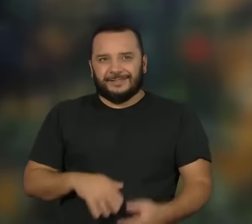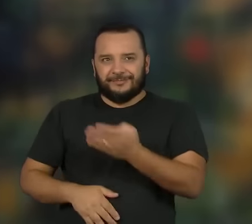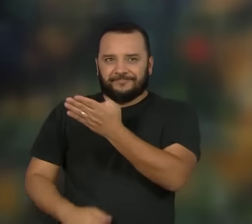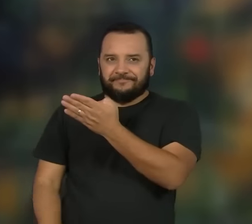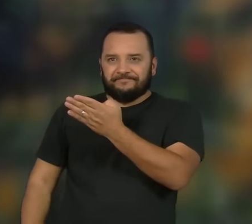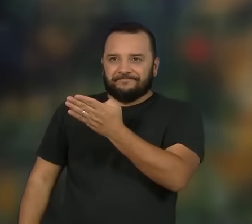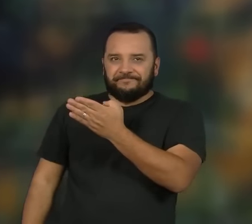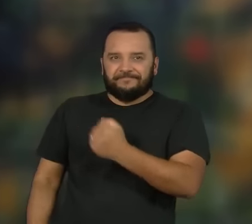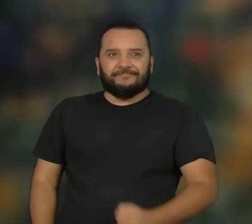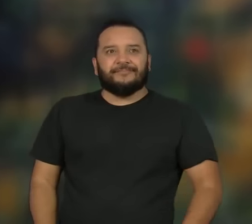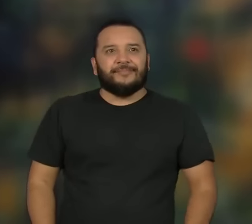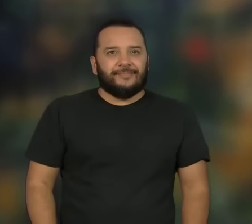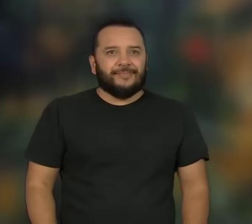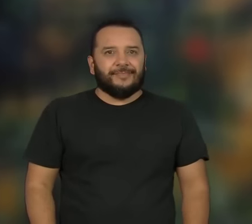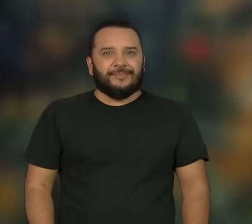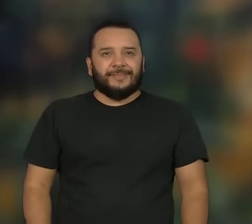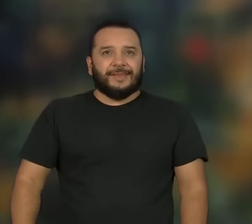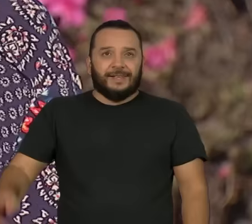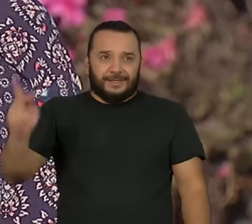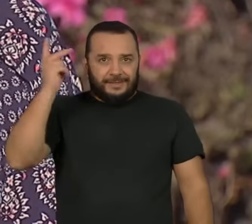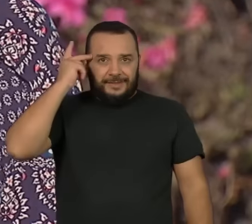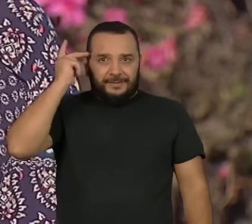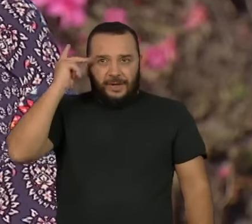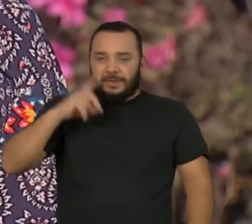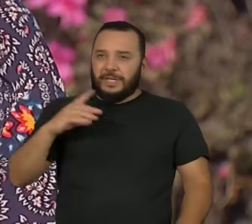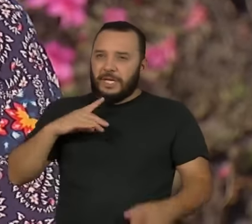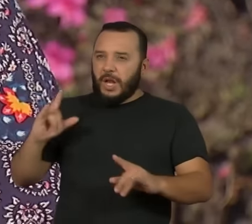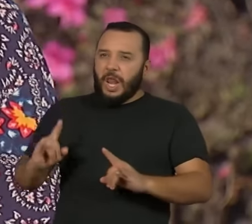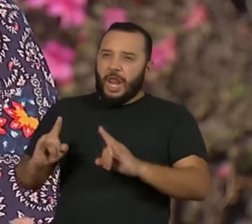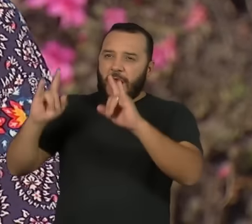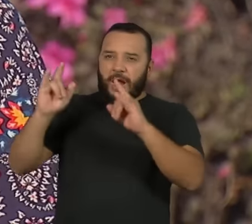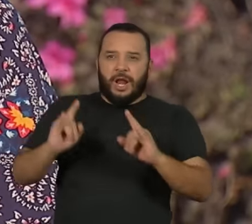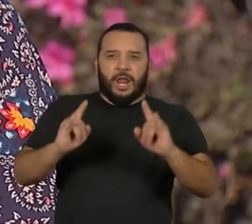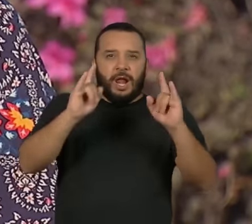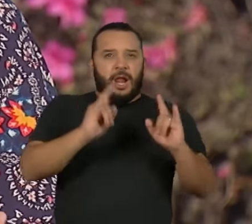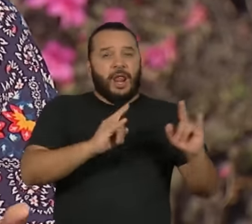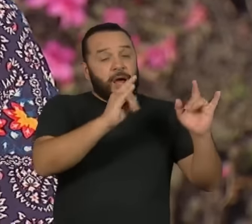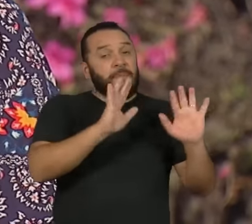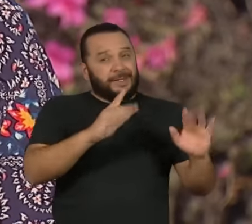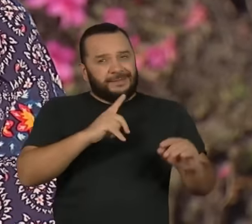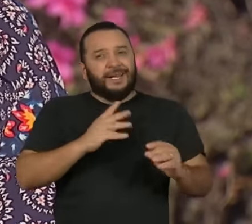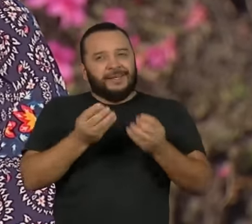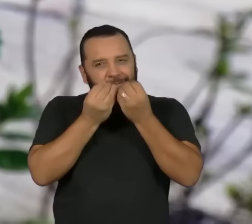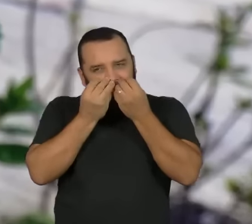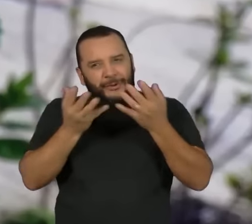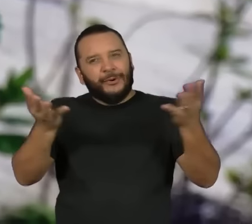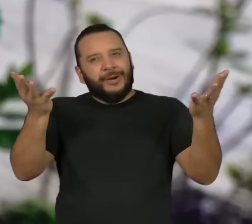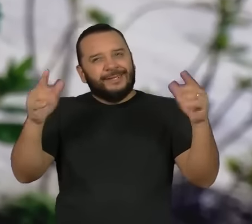São Paulo é a cidade de pedras. Aí eu falo, é de pedras, mas tem flores.